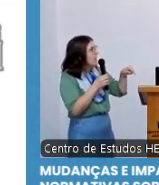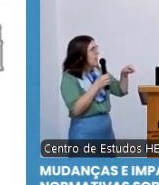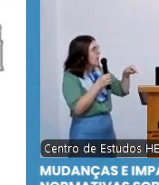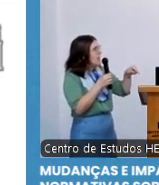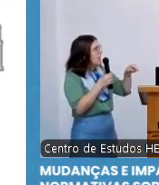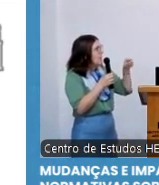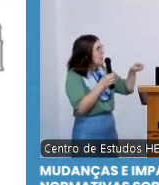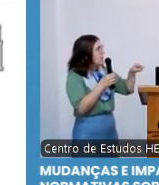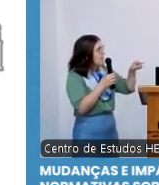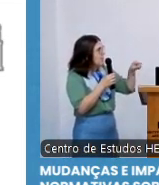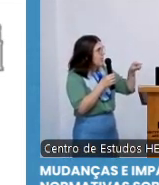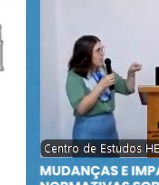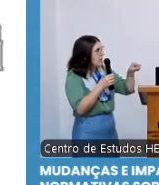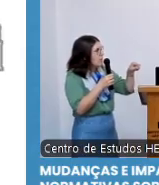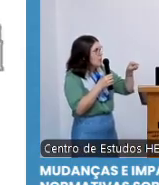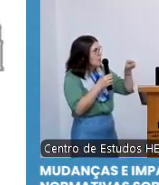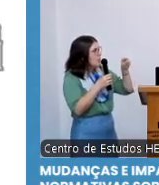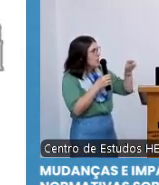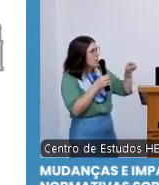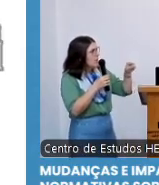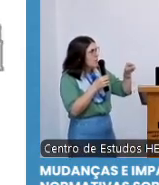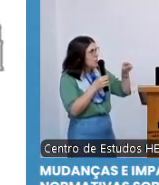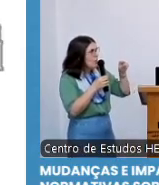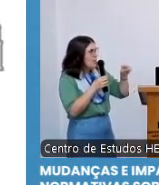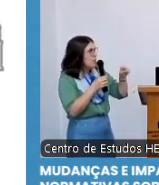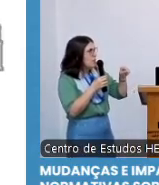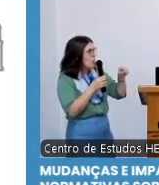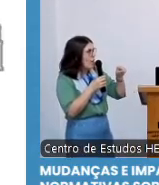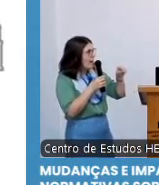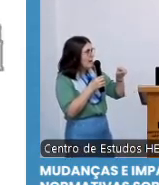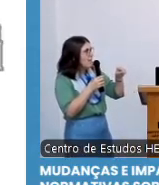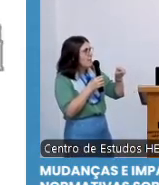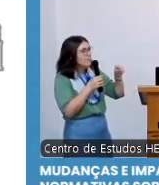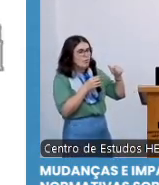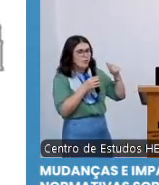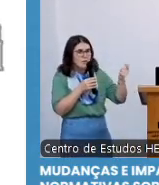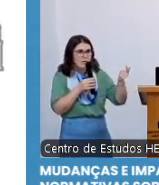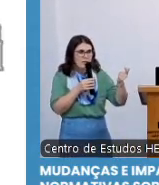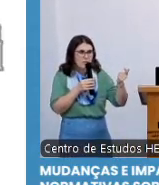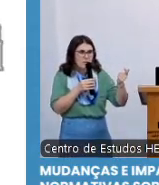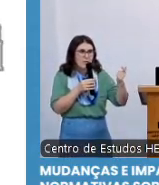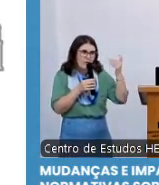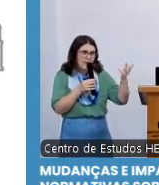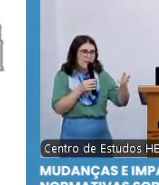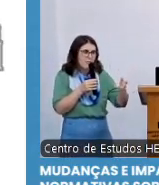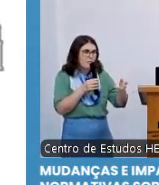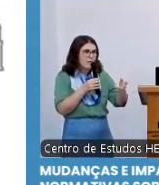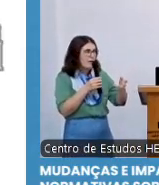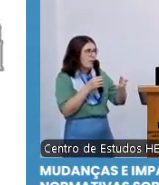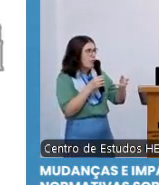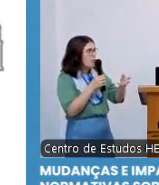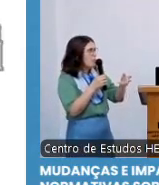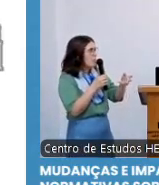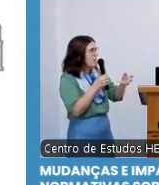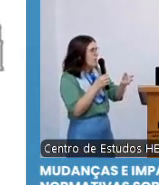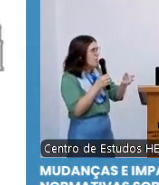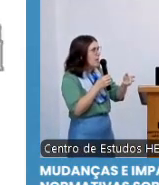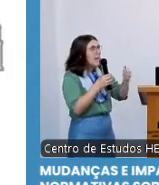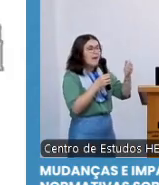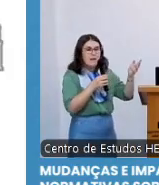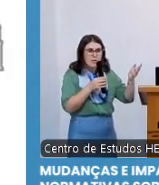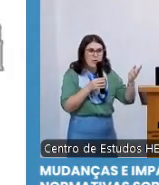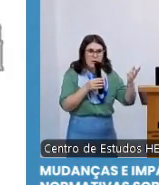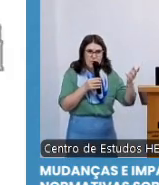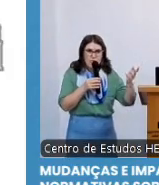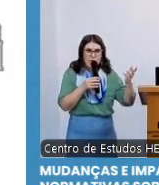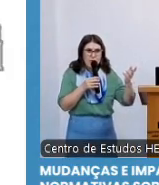pouquinho, só muito rapidamente, no artigo 40, que fala do material biológico humano, é